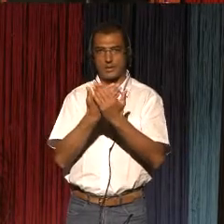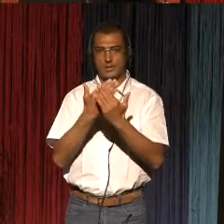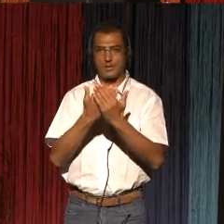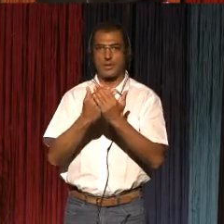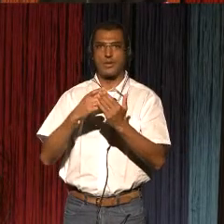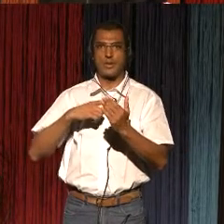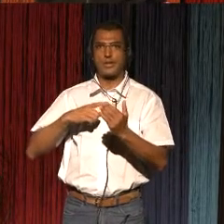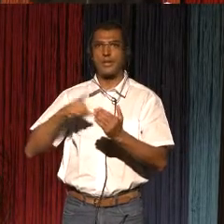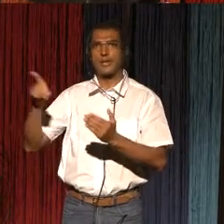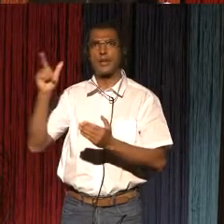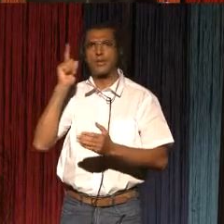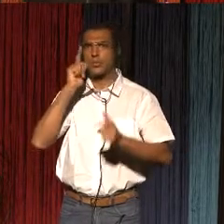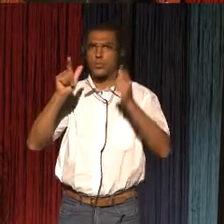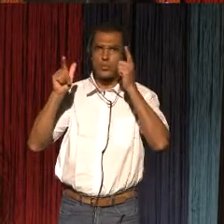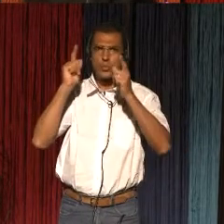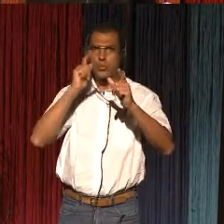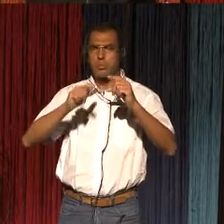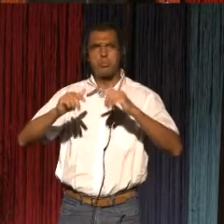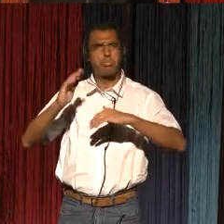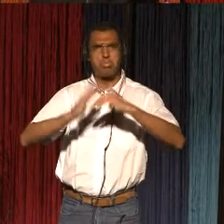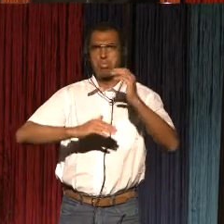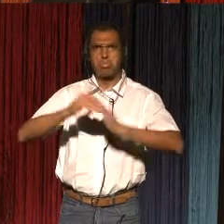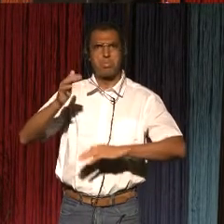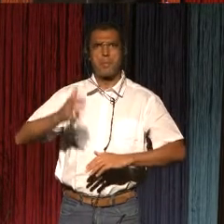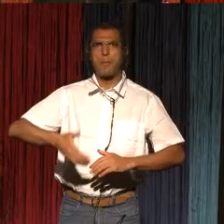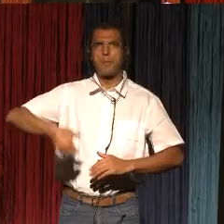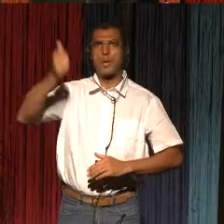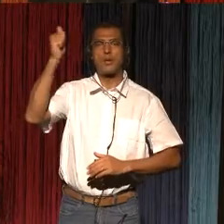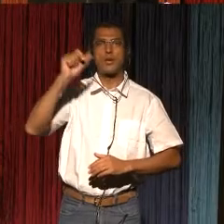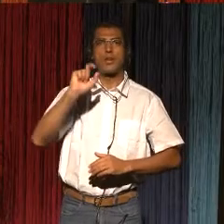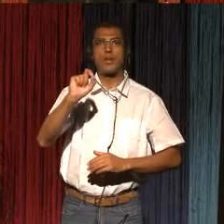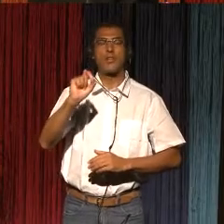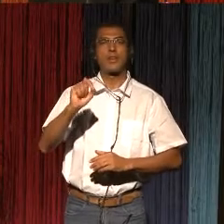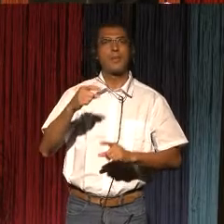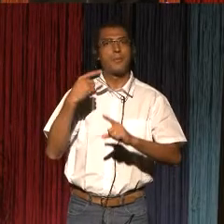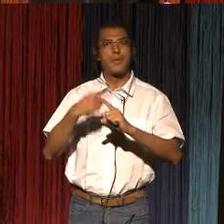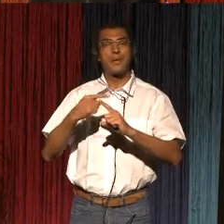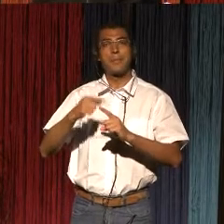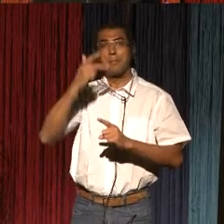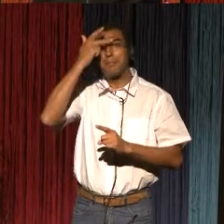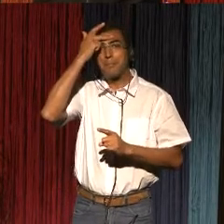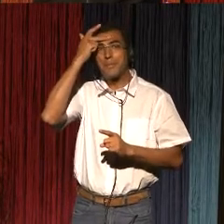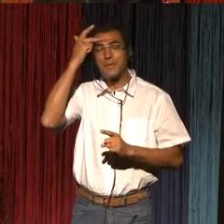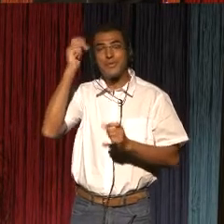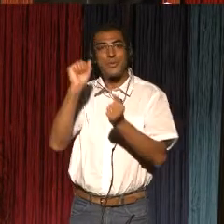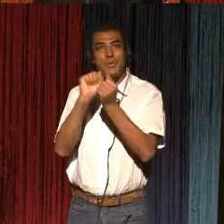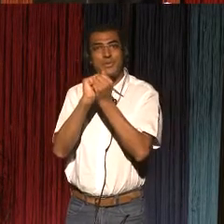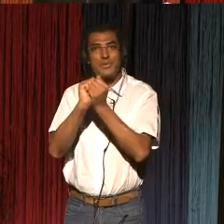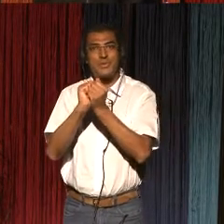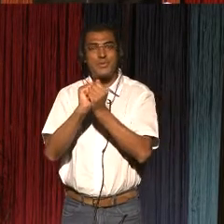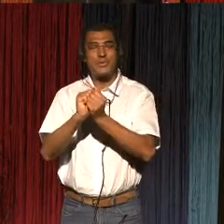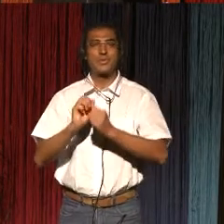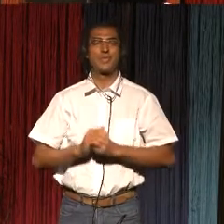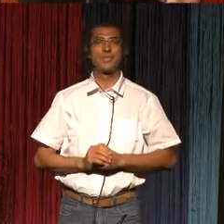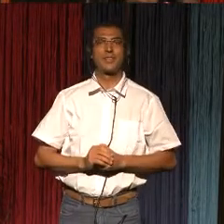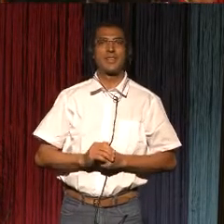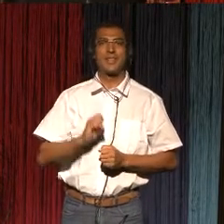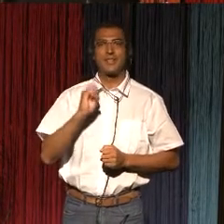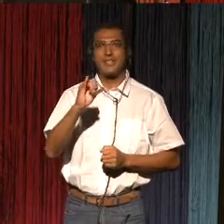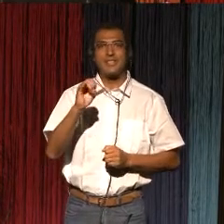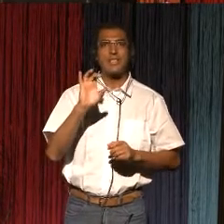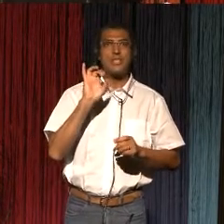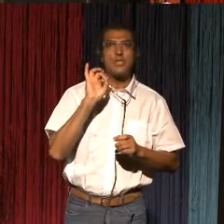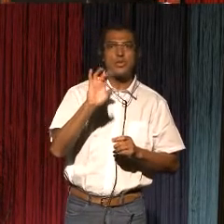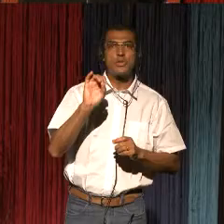cognitivos computadorizados e não computadorizados. Aqui, mais uma vez, aquelas métricas. Vejam que os programas da escola,